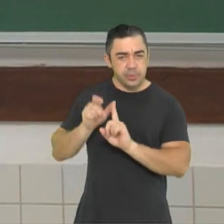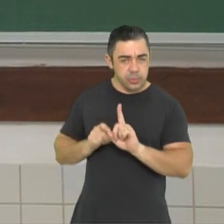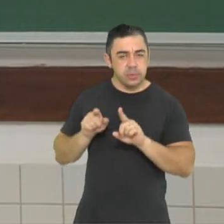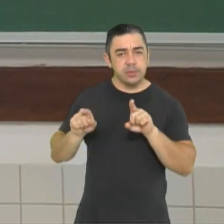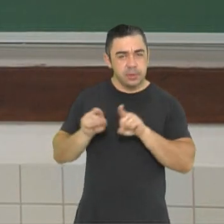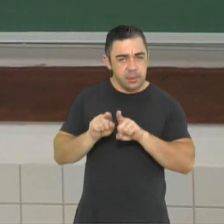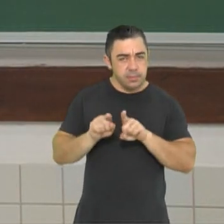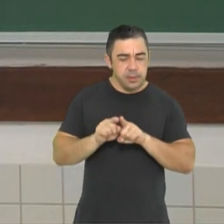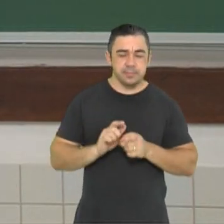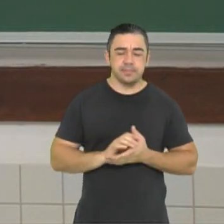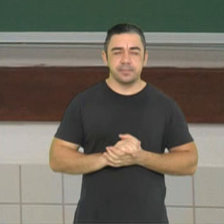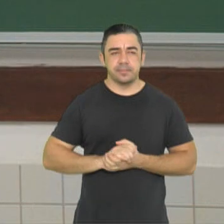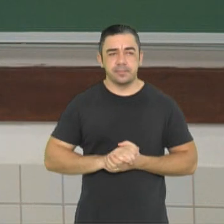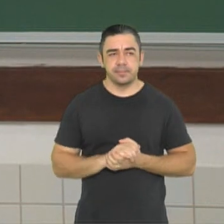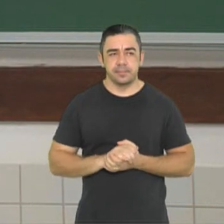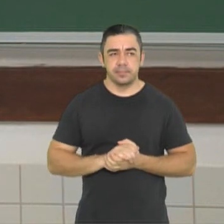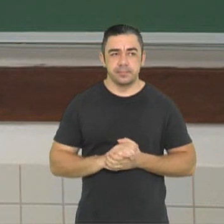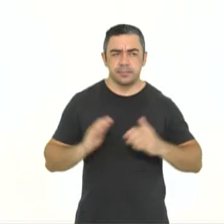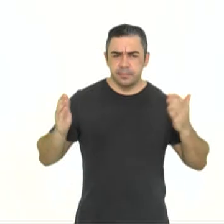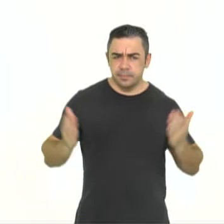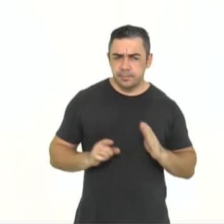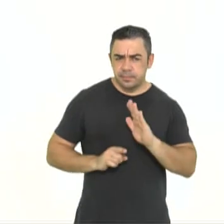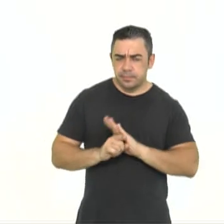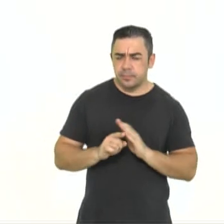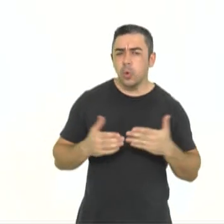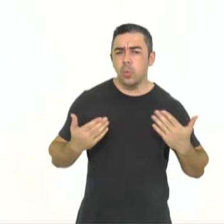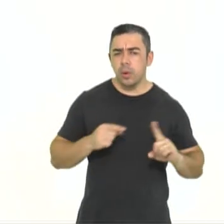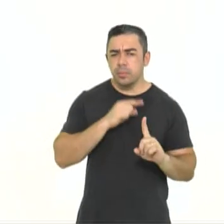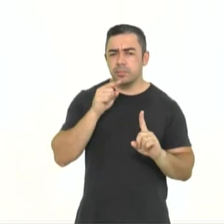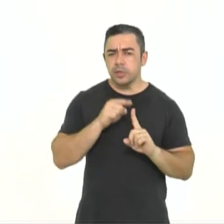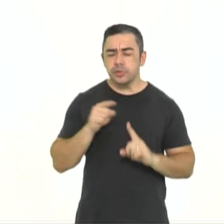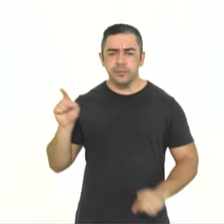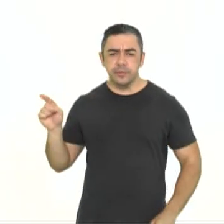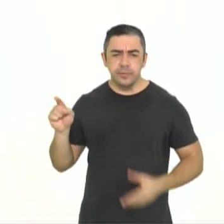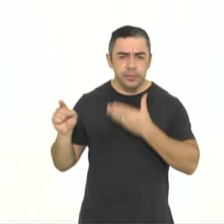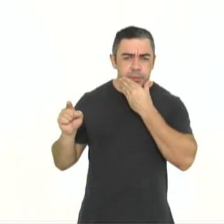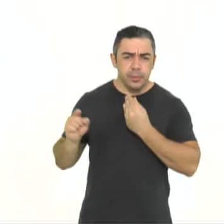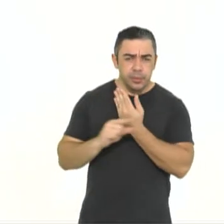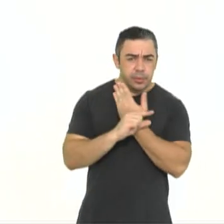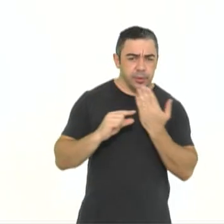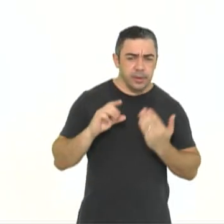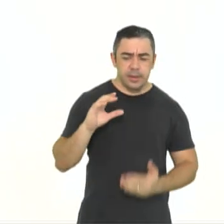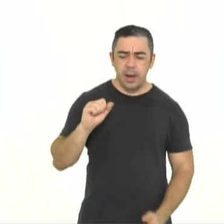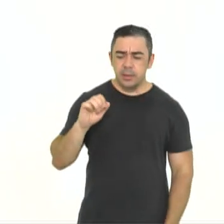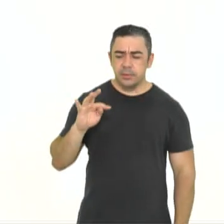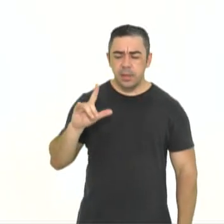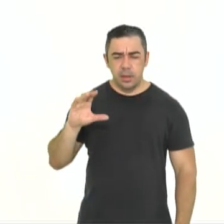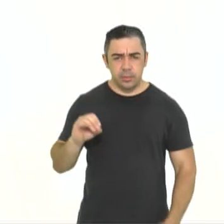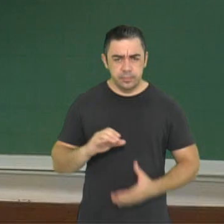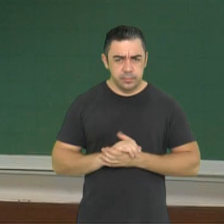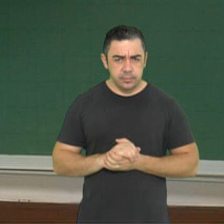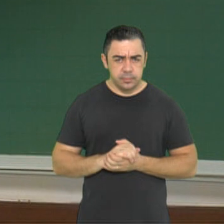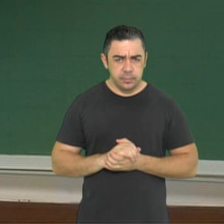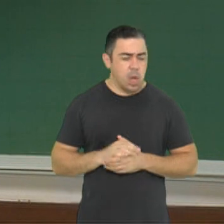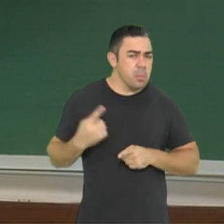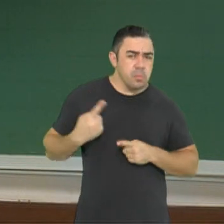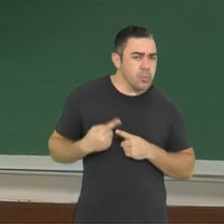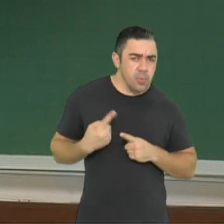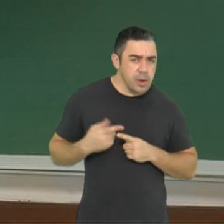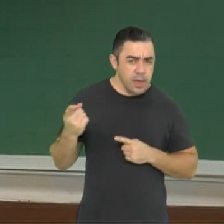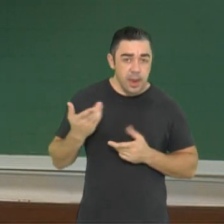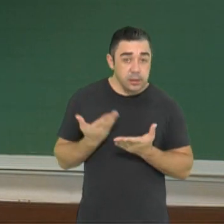jeito. Agora, qual o objetivo de Castelo estudando javanês? Por que que ele